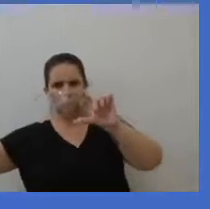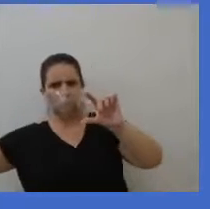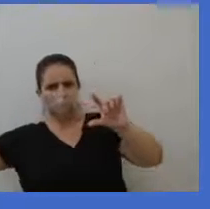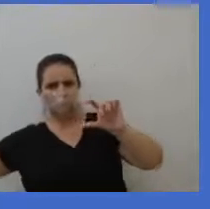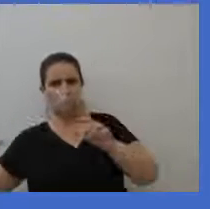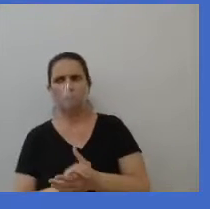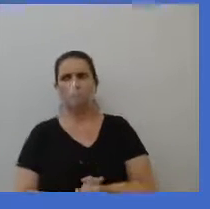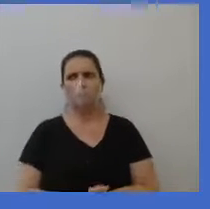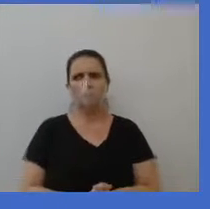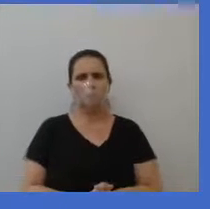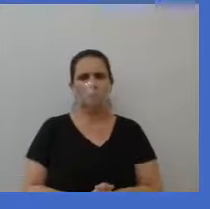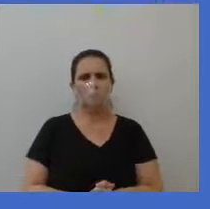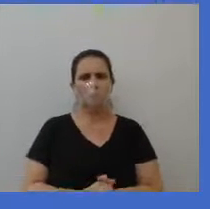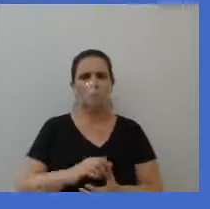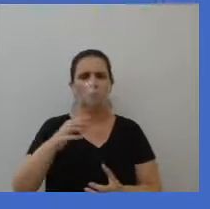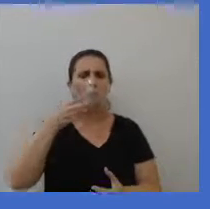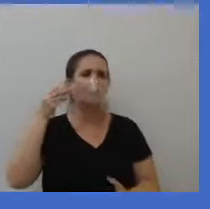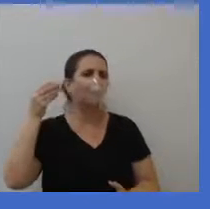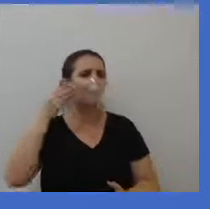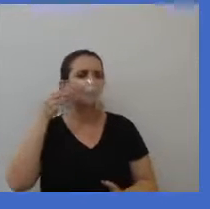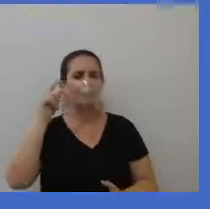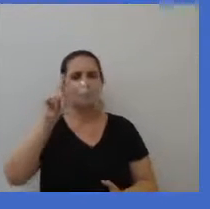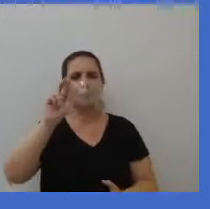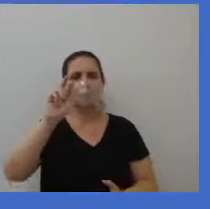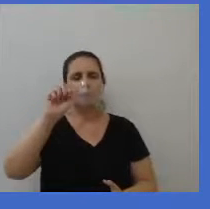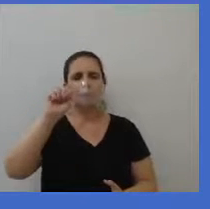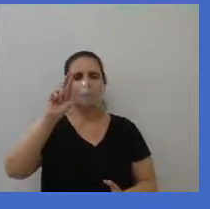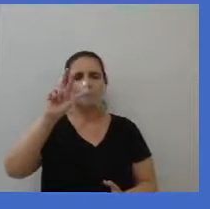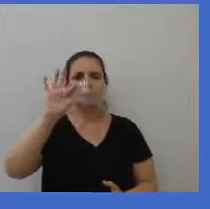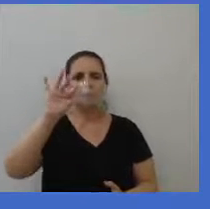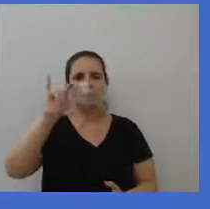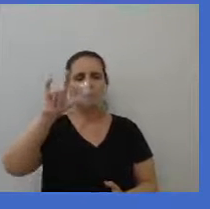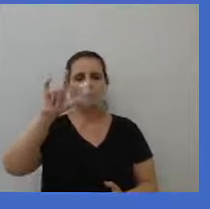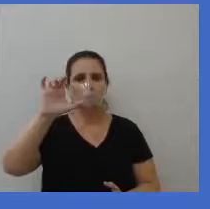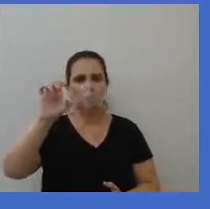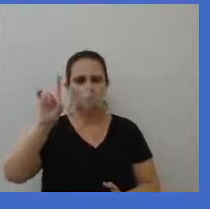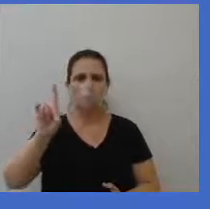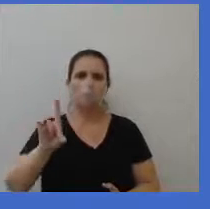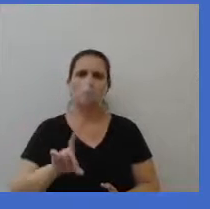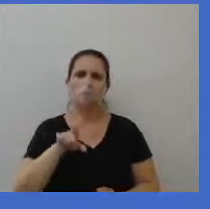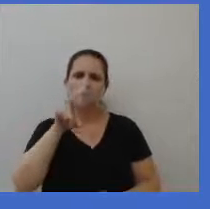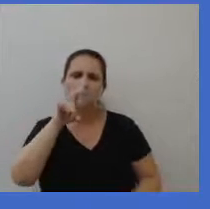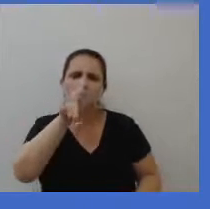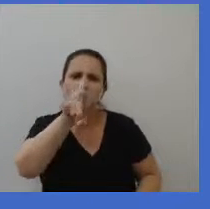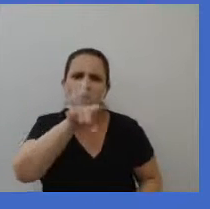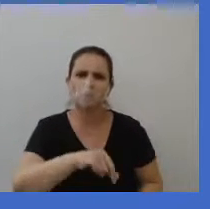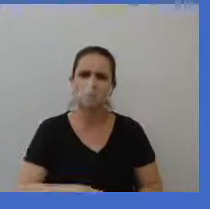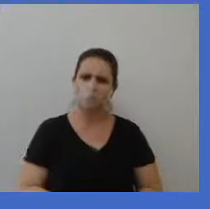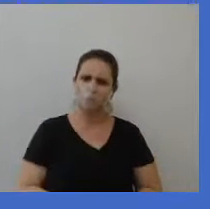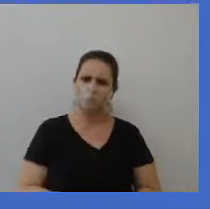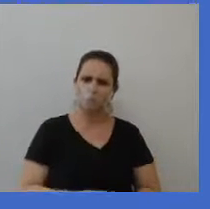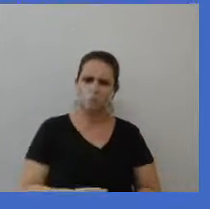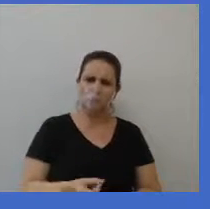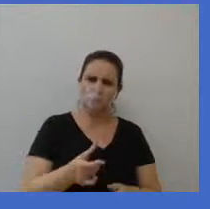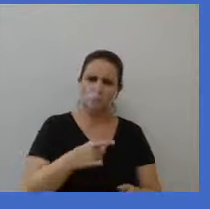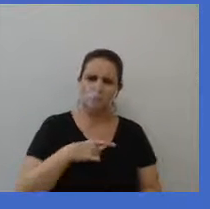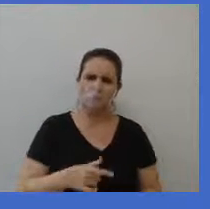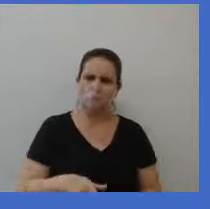durante anos, anos de estudo, anos de dedicação. Será que é um texto que